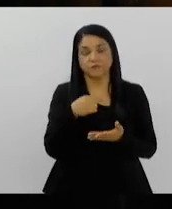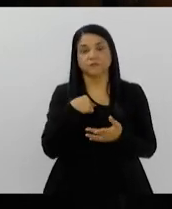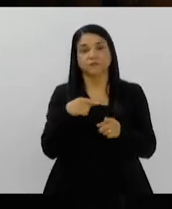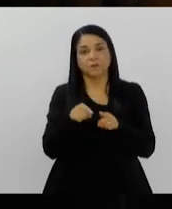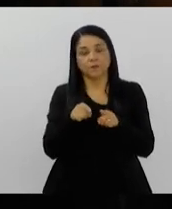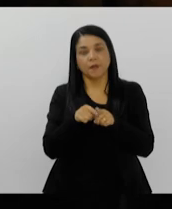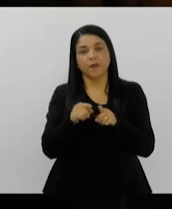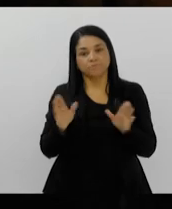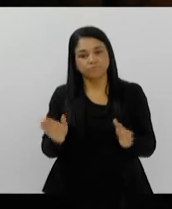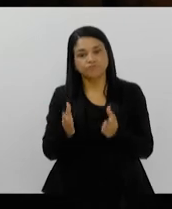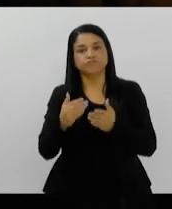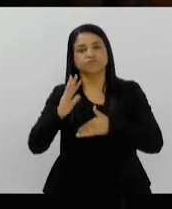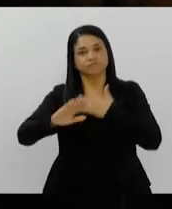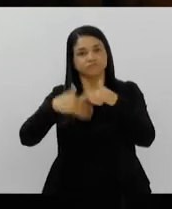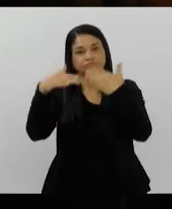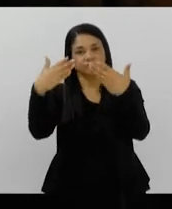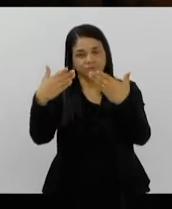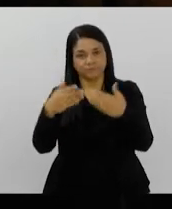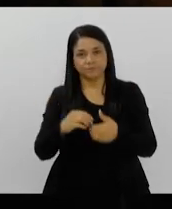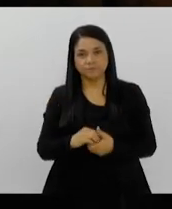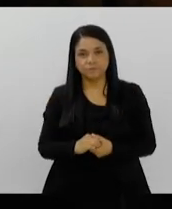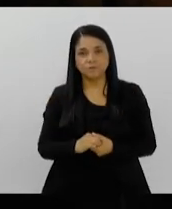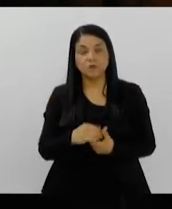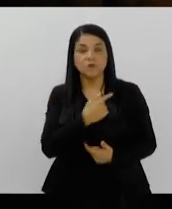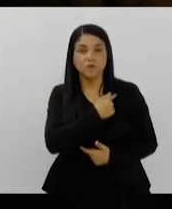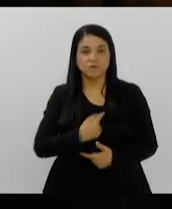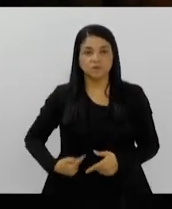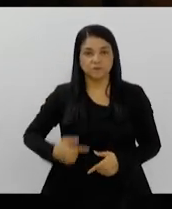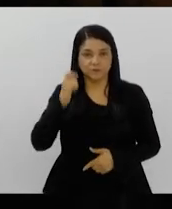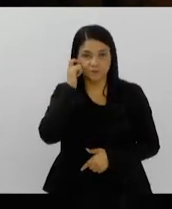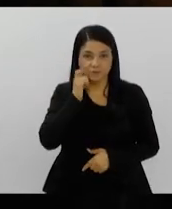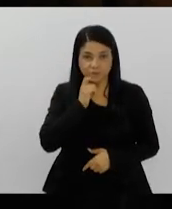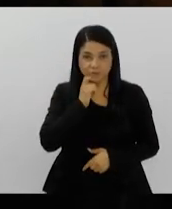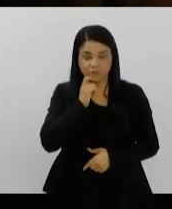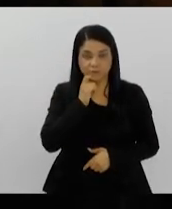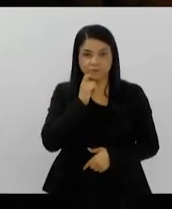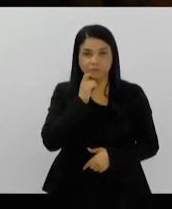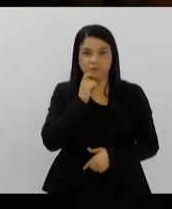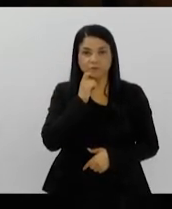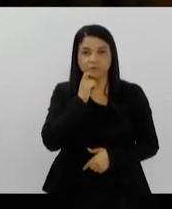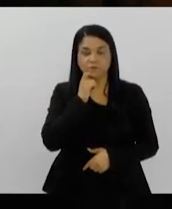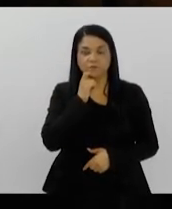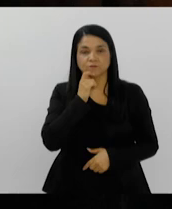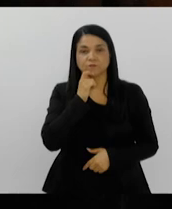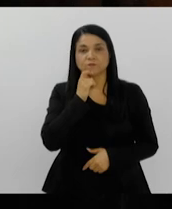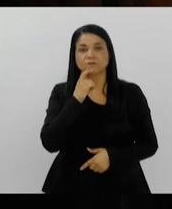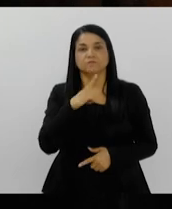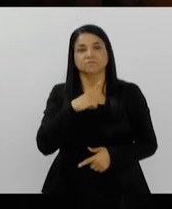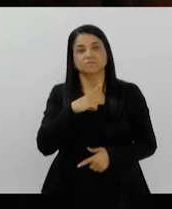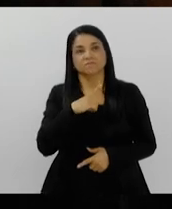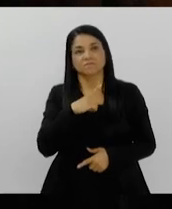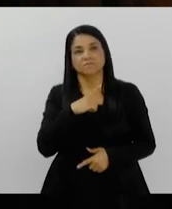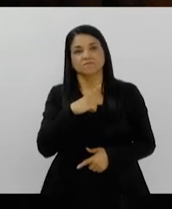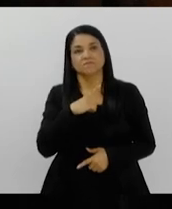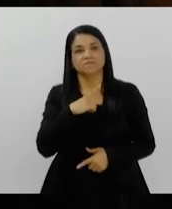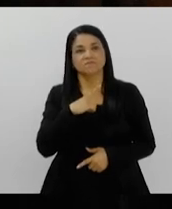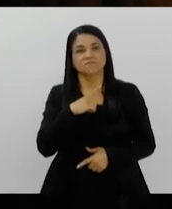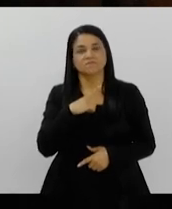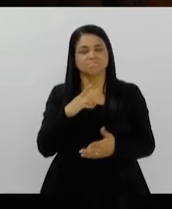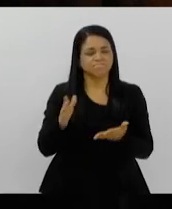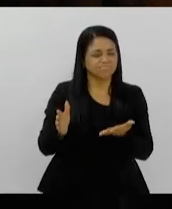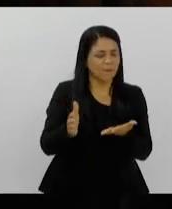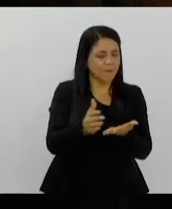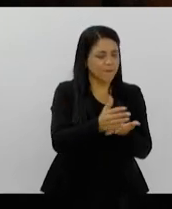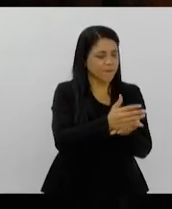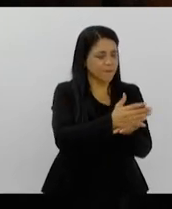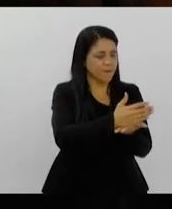induzir um processo de crescimento. O governador Cláudio Castro colecionou as maiores receitas